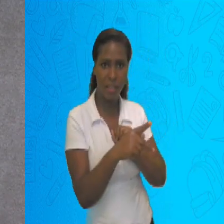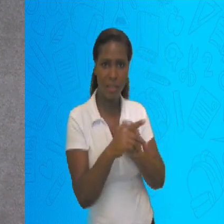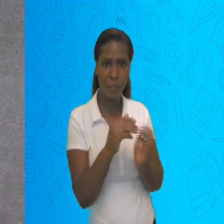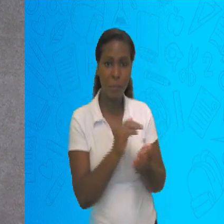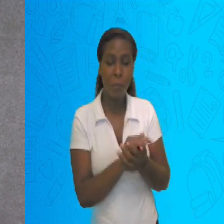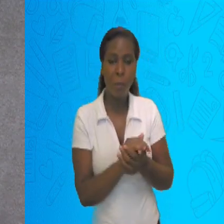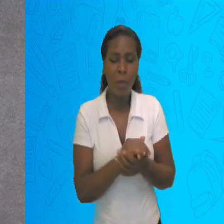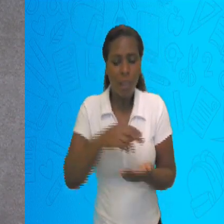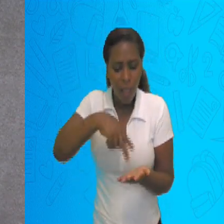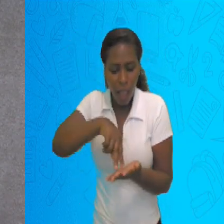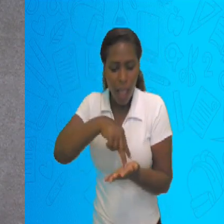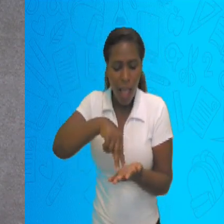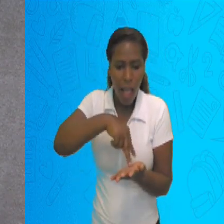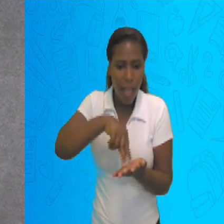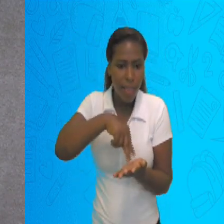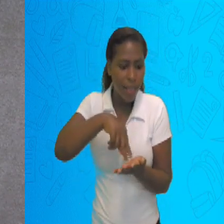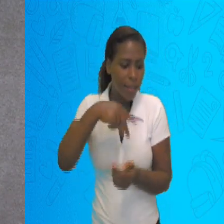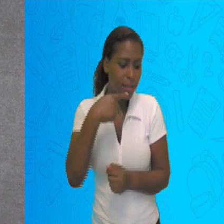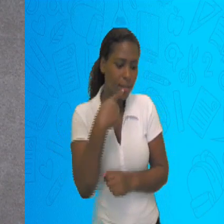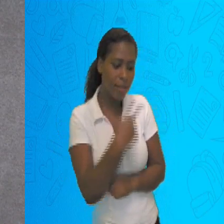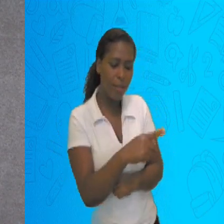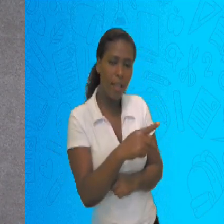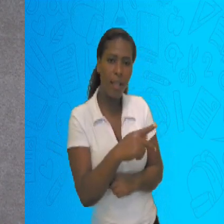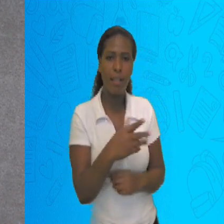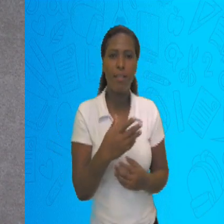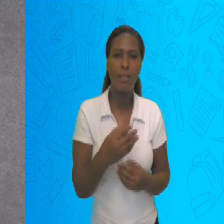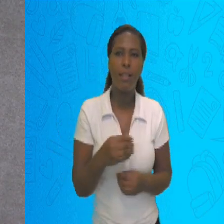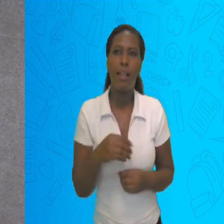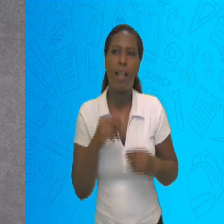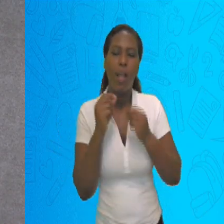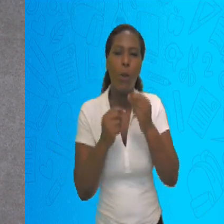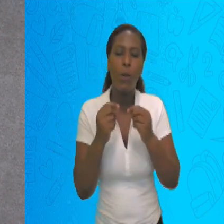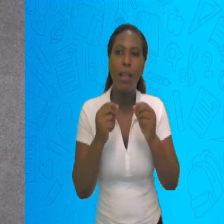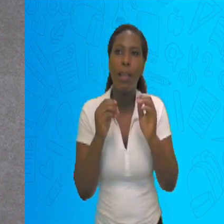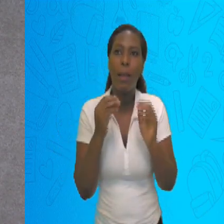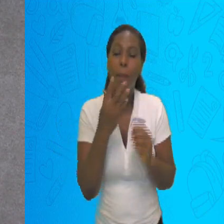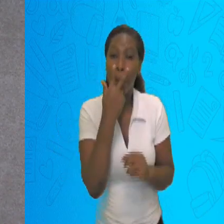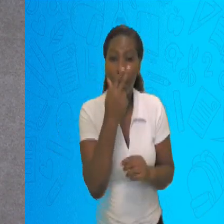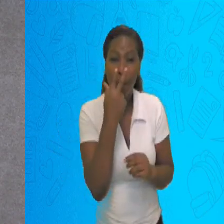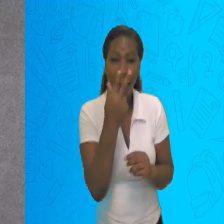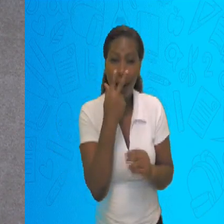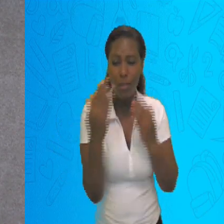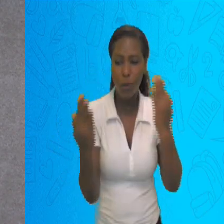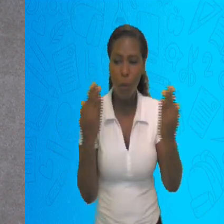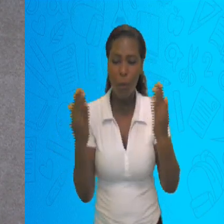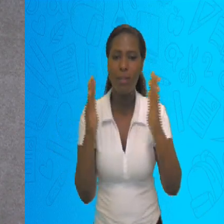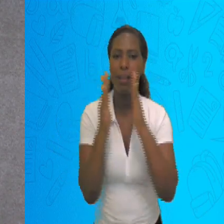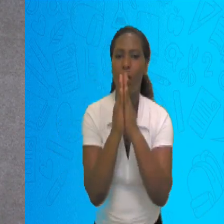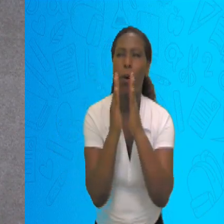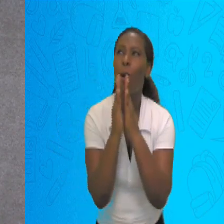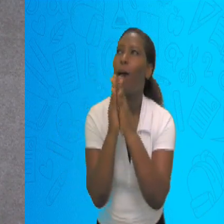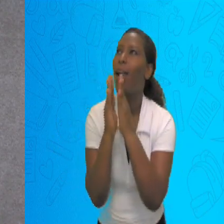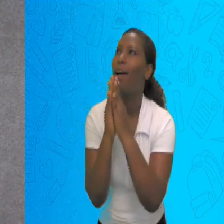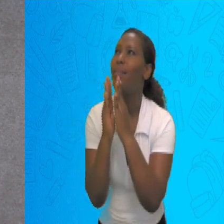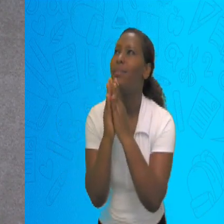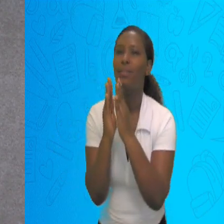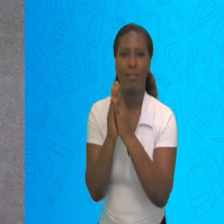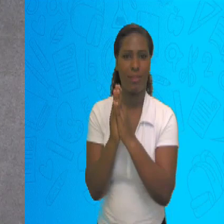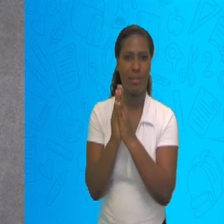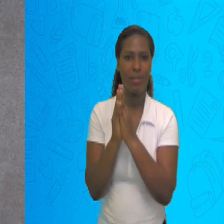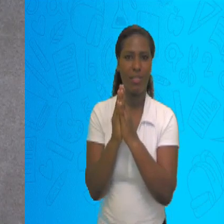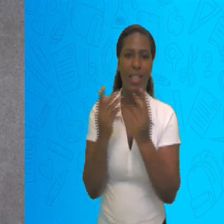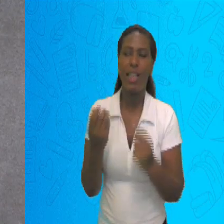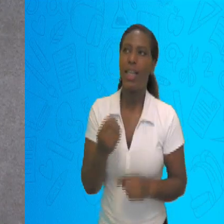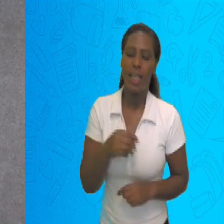oração. É um pedido de chuva, é um agradecimento, que hoje nós fazemos em formato de